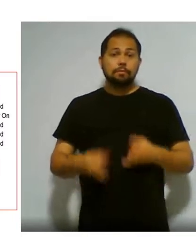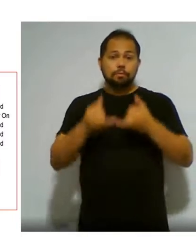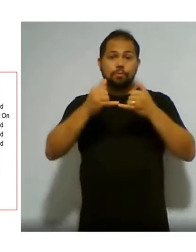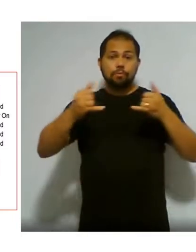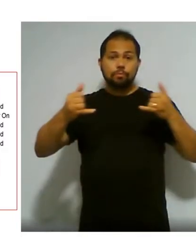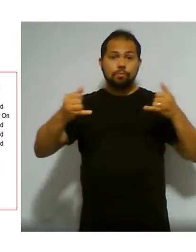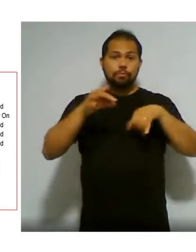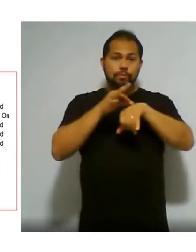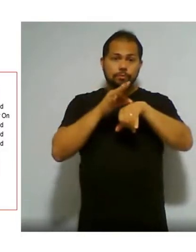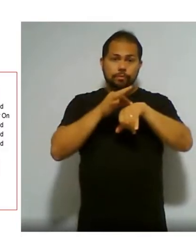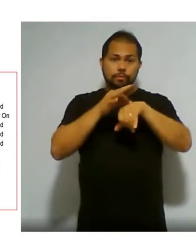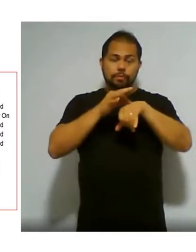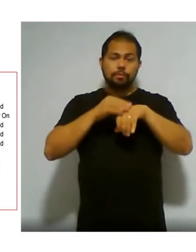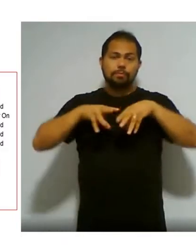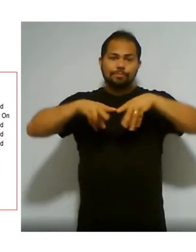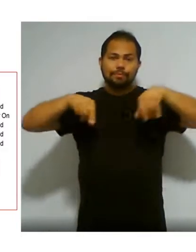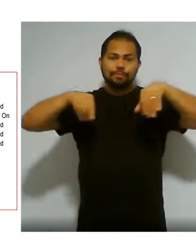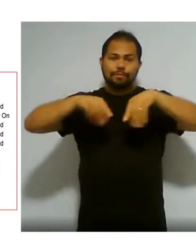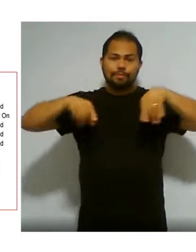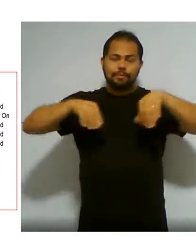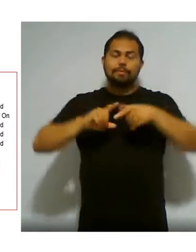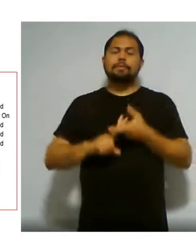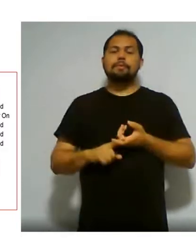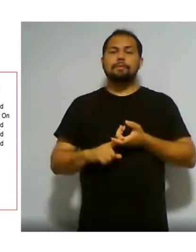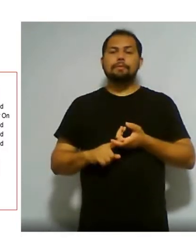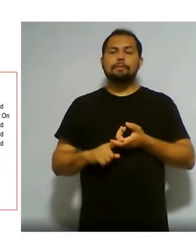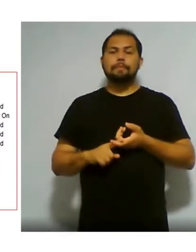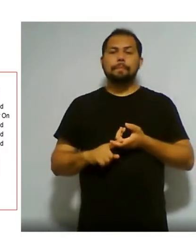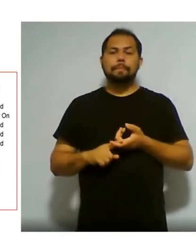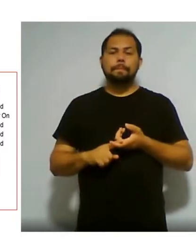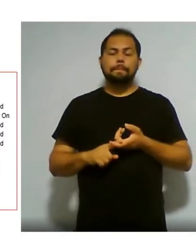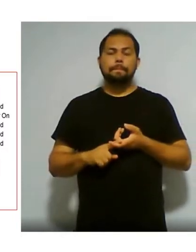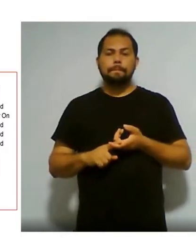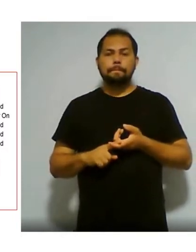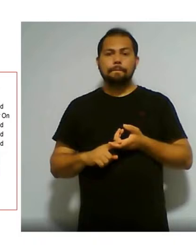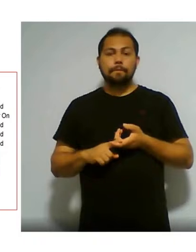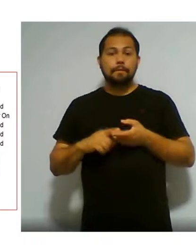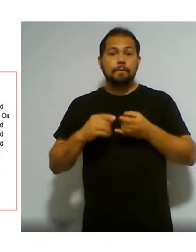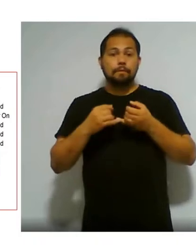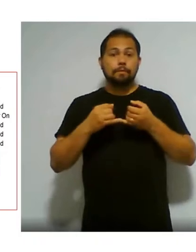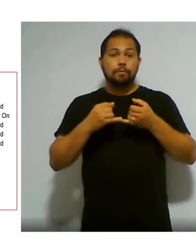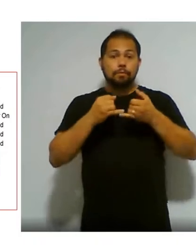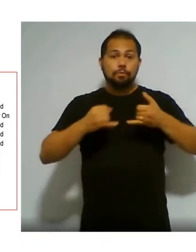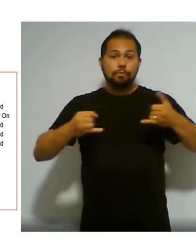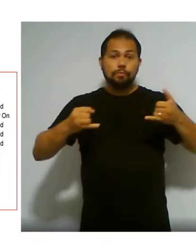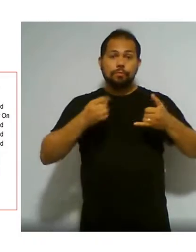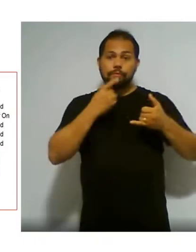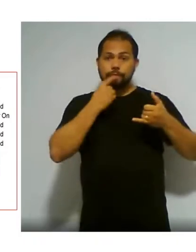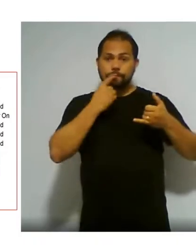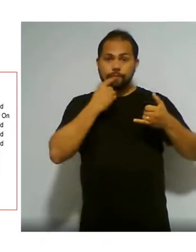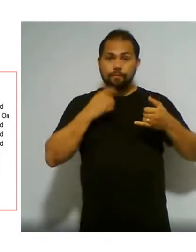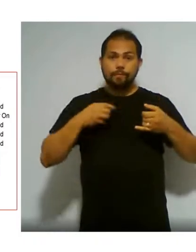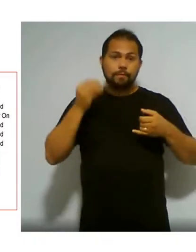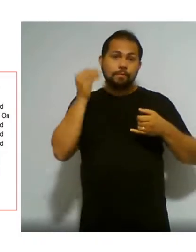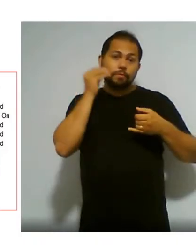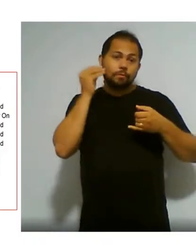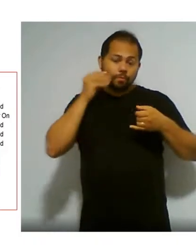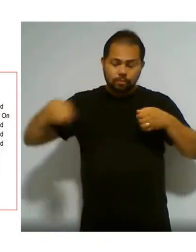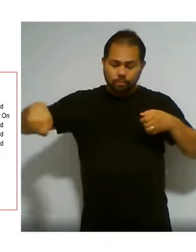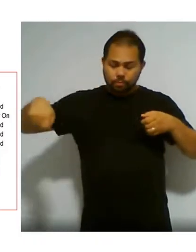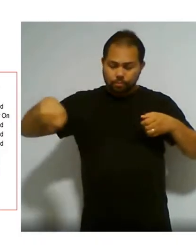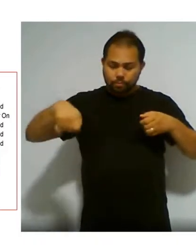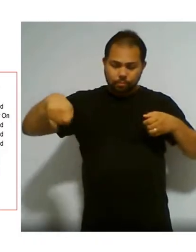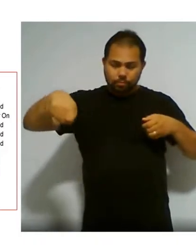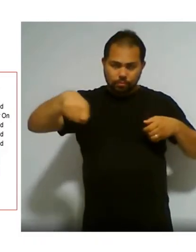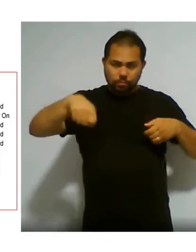pinos que recebem esses fios pretos são terra. Então eu encaixo a ponta vermelha no local que eu quero testar, encaixo a ponta preta em qualquer dos